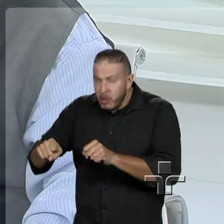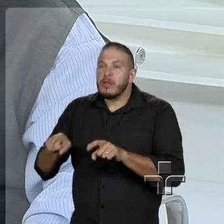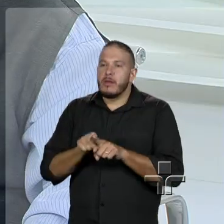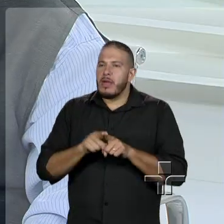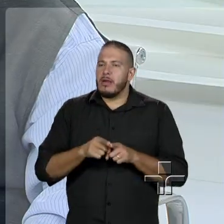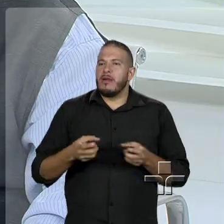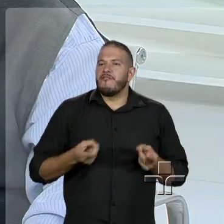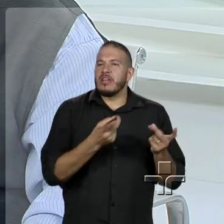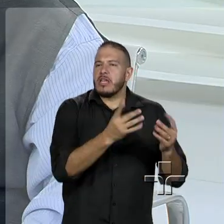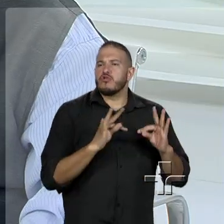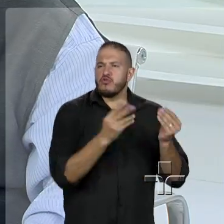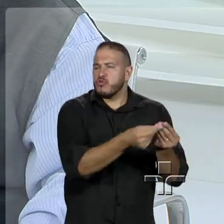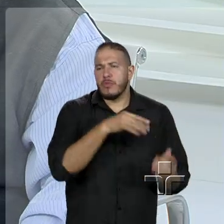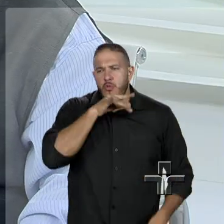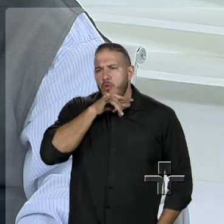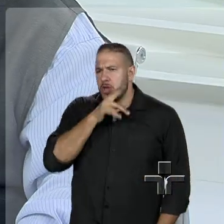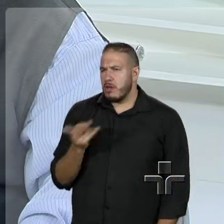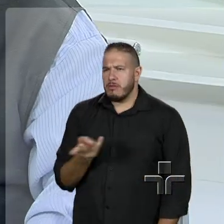privado.